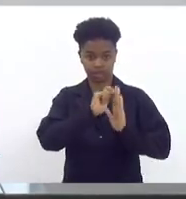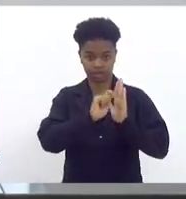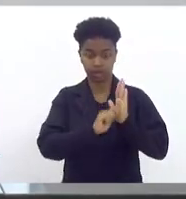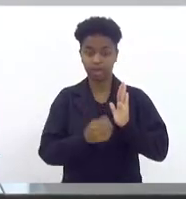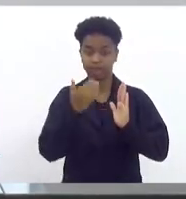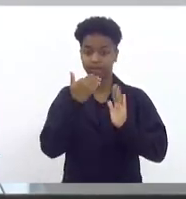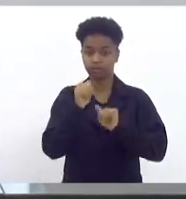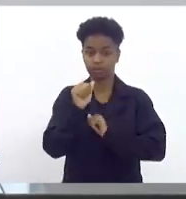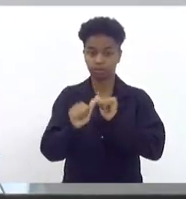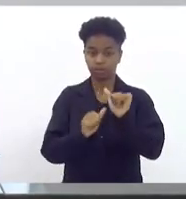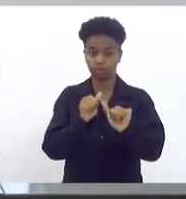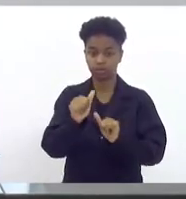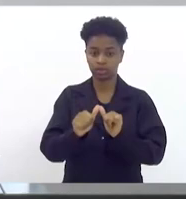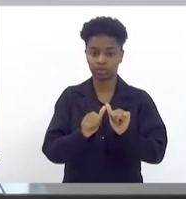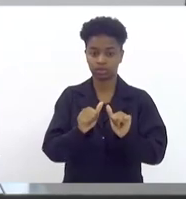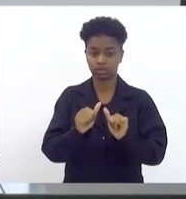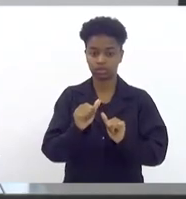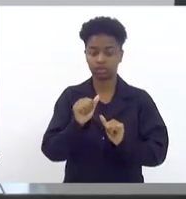alteração de parecer.